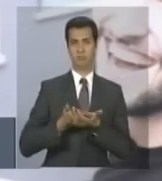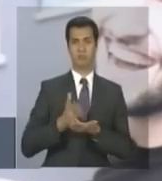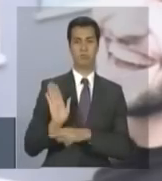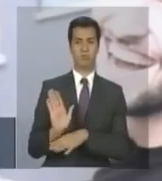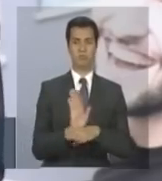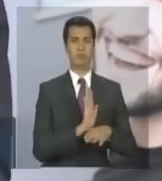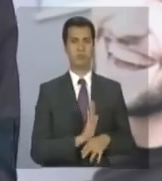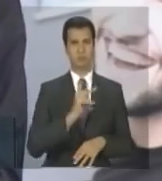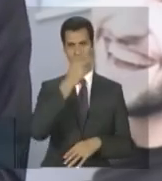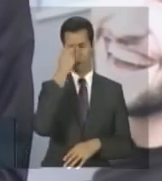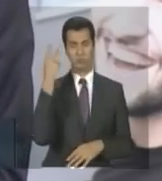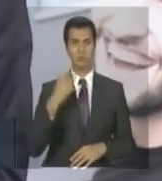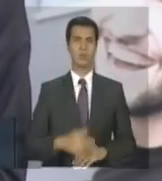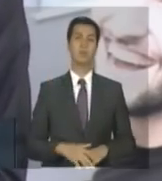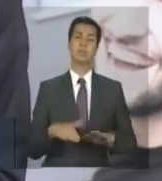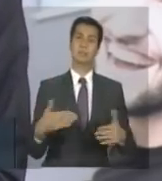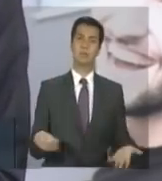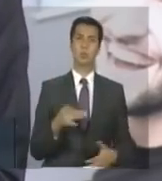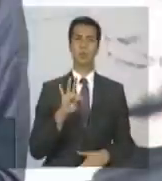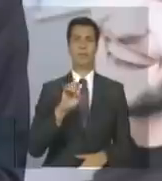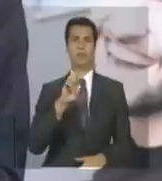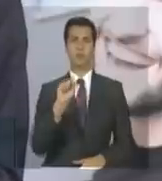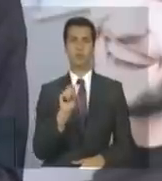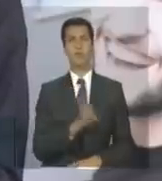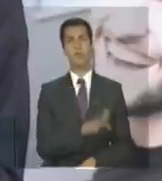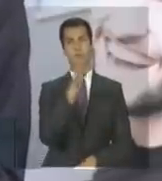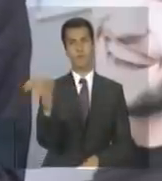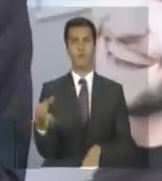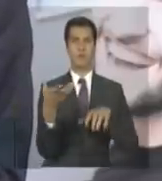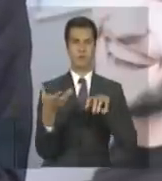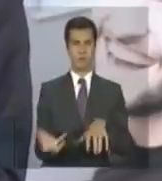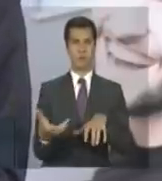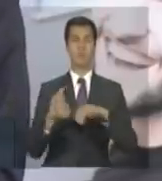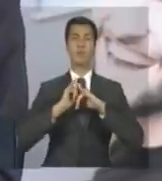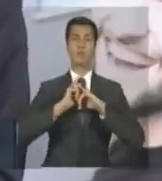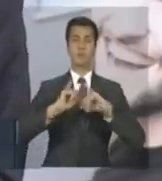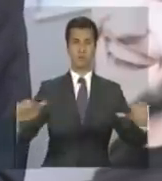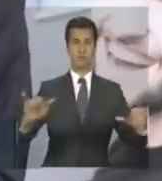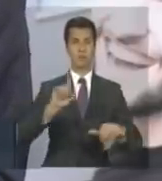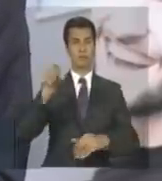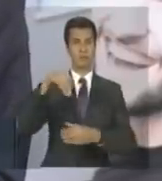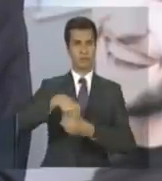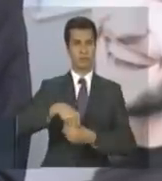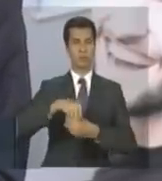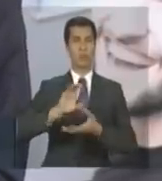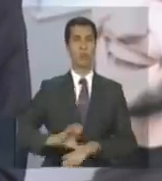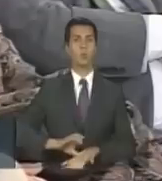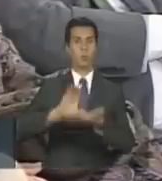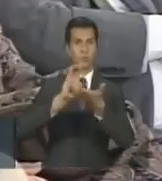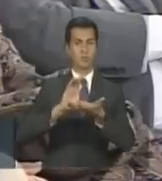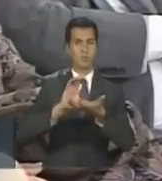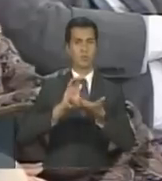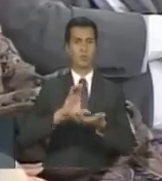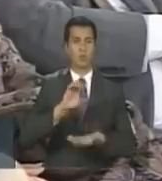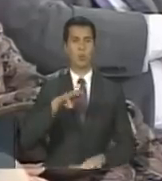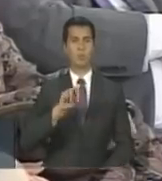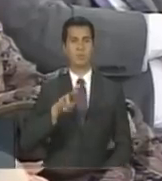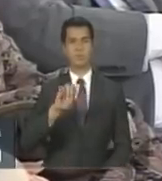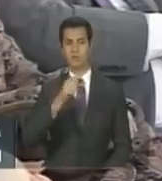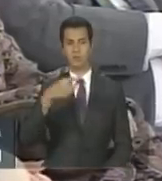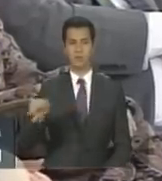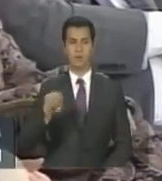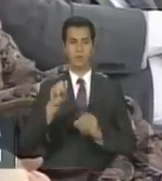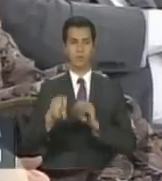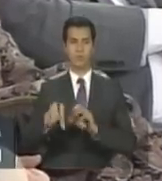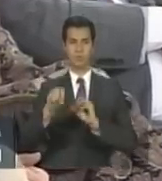conhecida. O Tarso vai à Câmara dos Deputados, anuncia na Comissão de Educação a sua maneira,